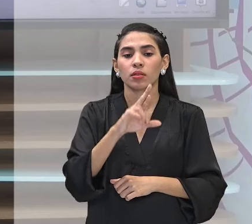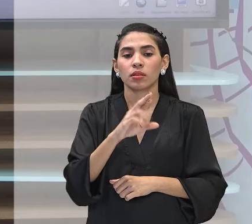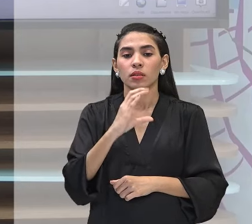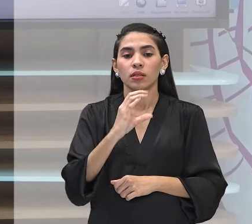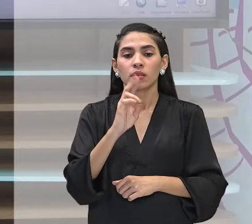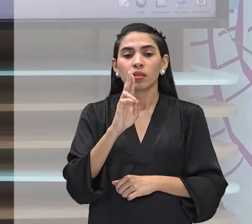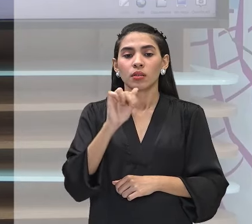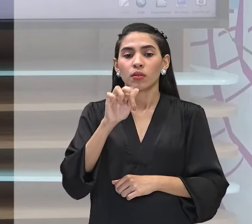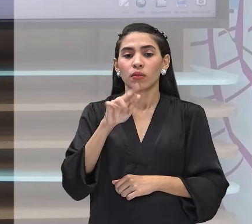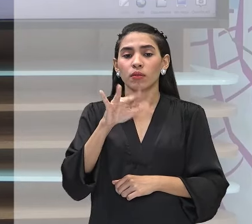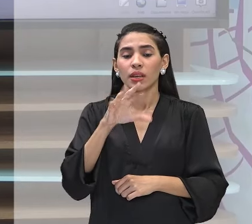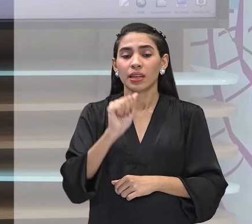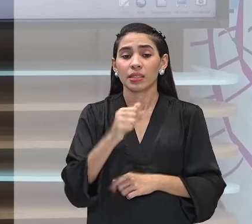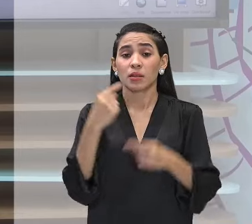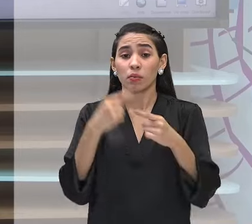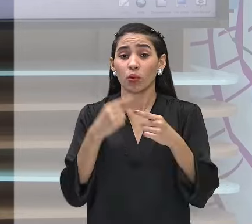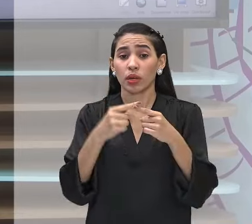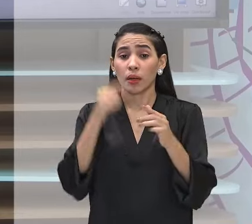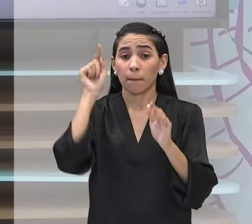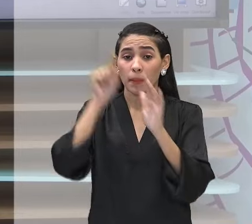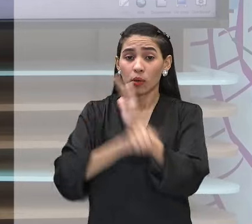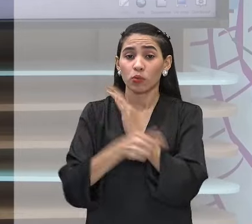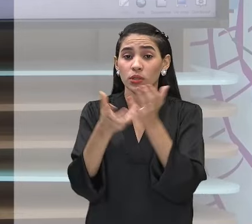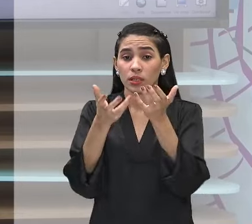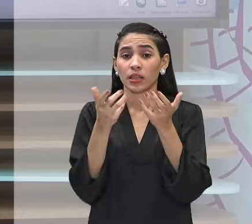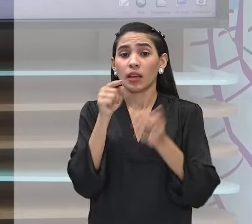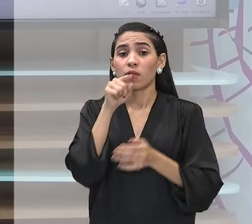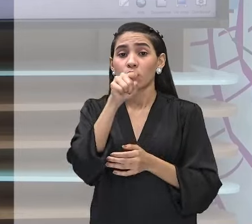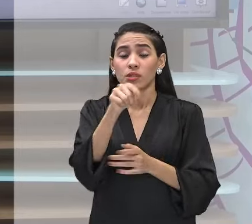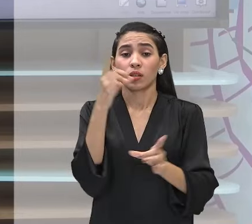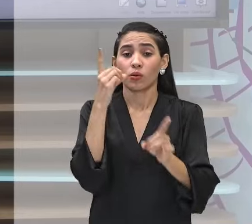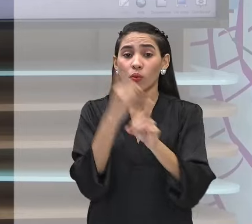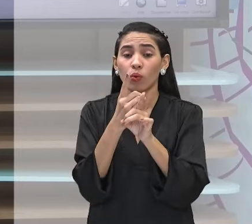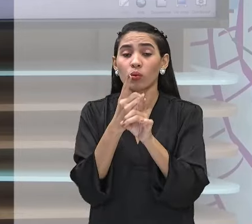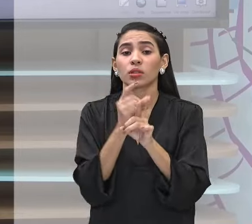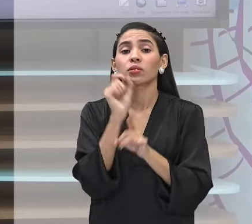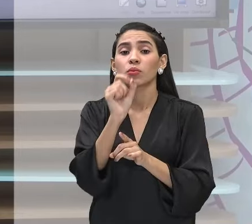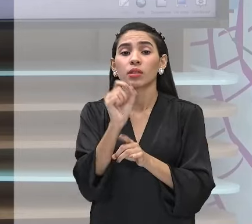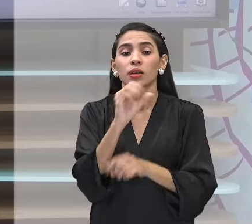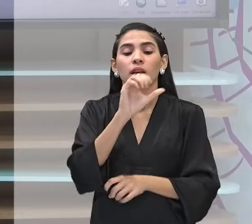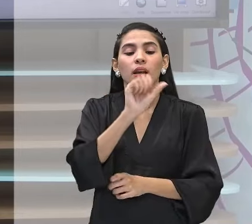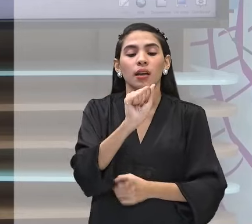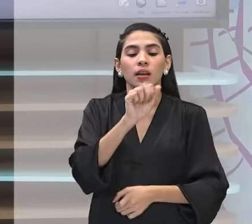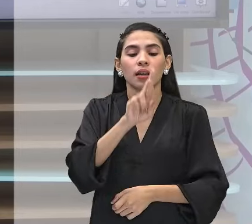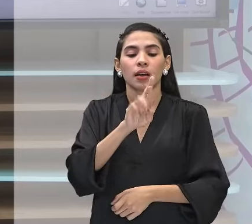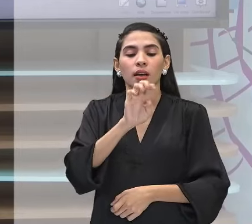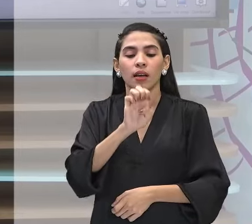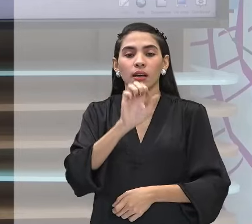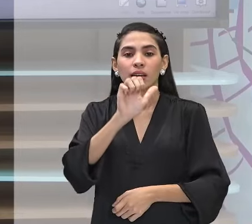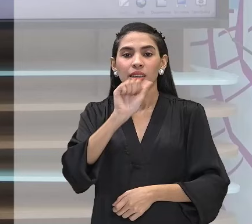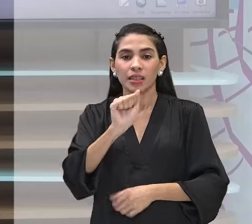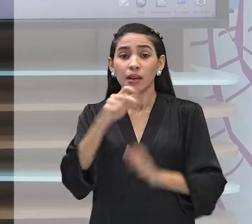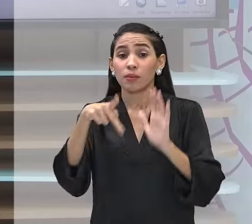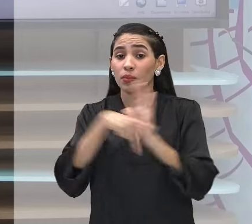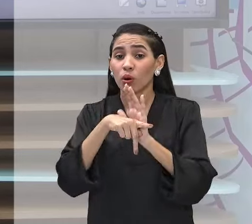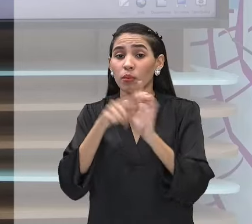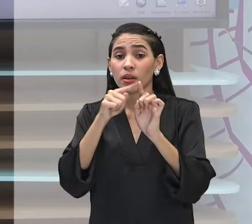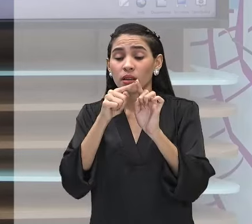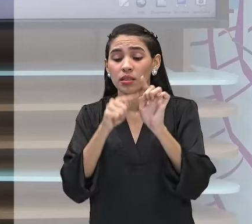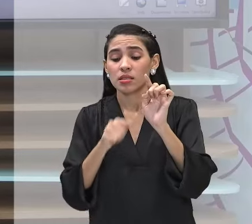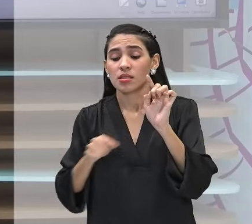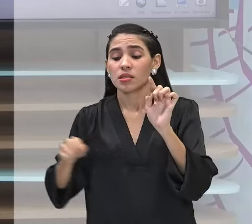sendo solicitado que você encontre a área do círculo